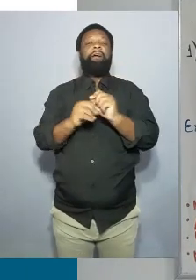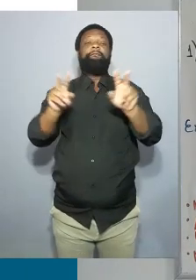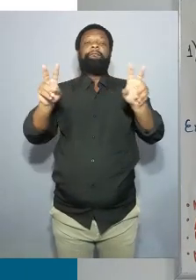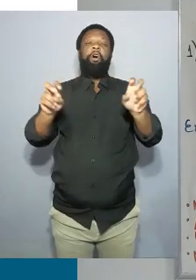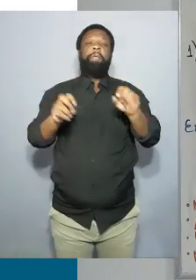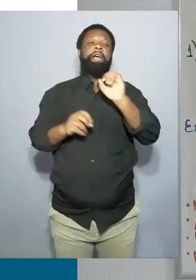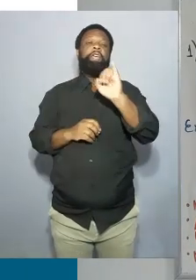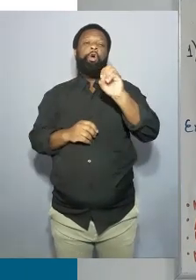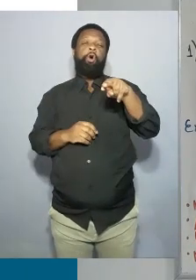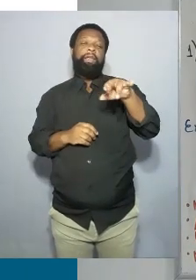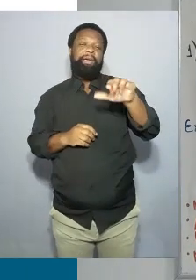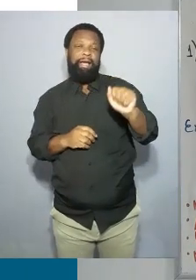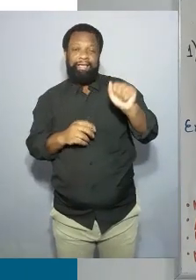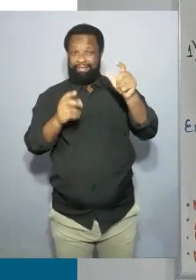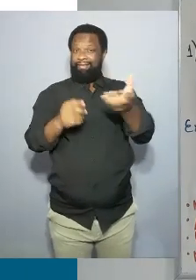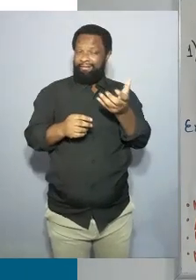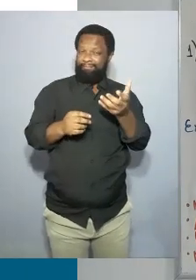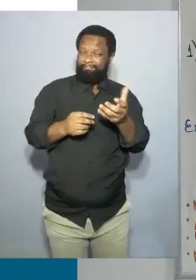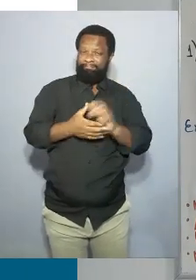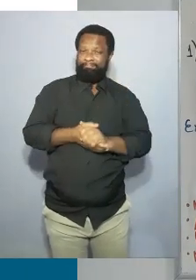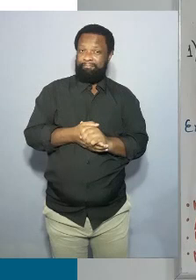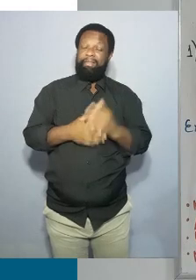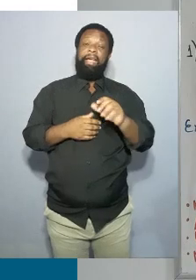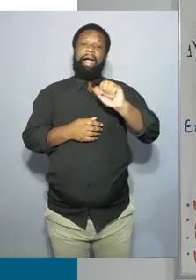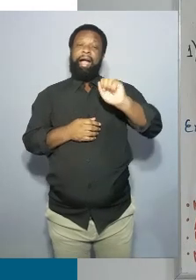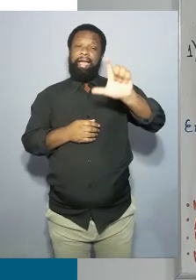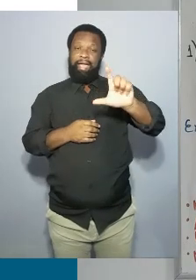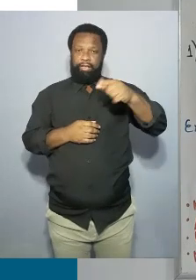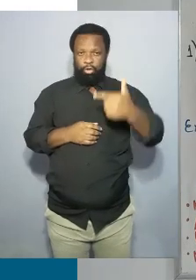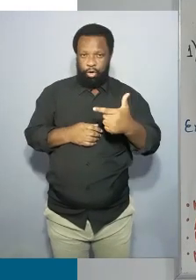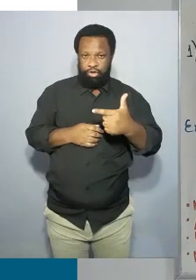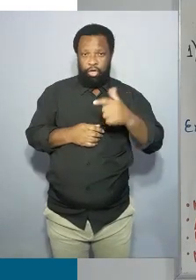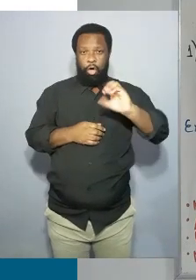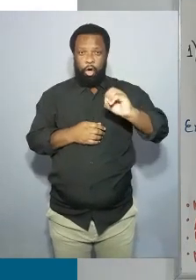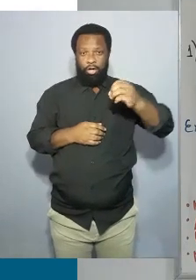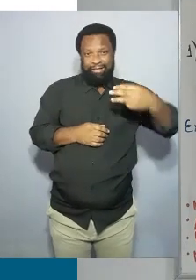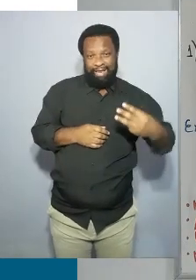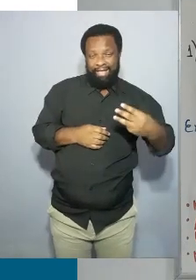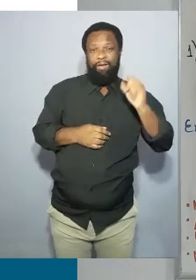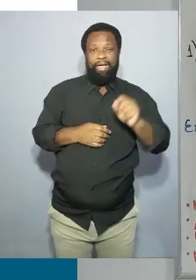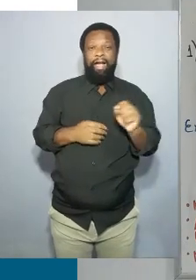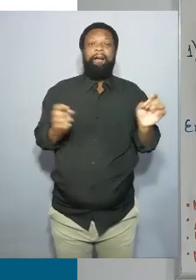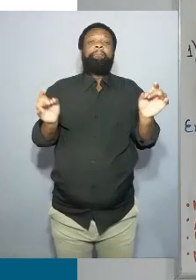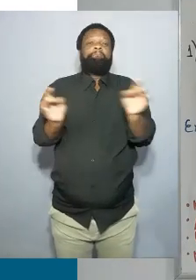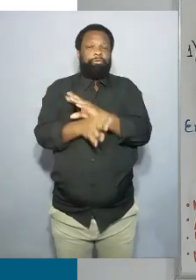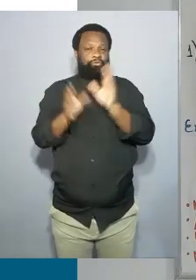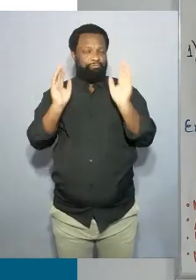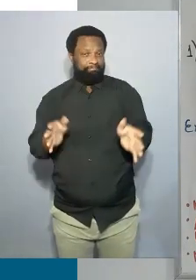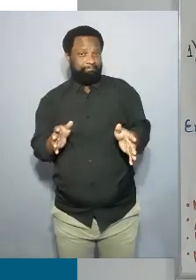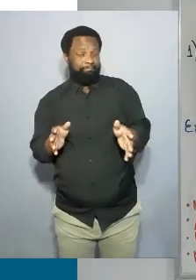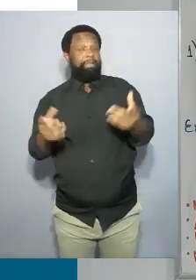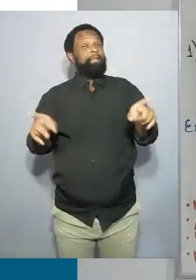iônica que nós desejarmos. Bom, a Al2O3 é a fórmula iônica.